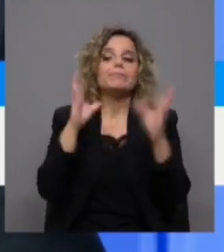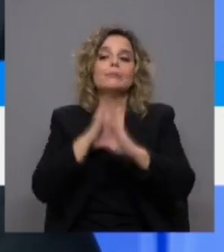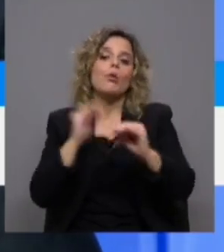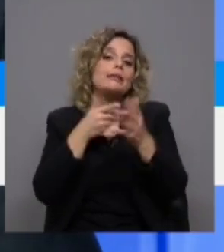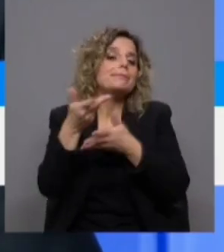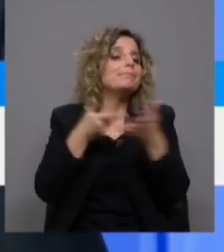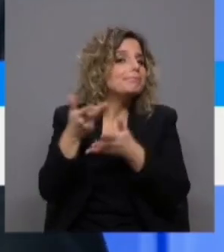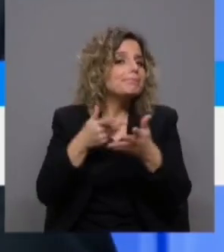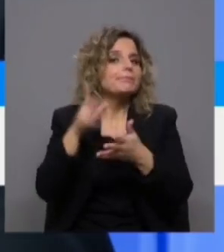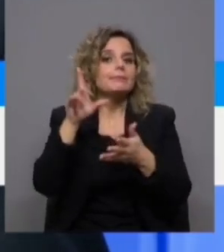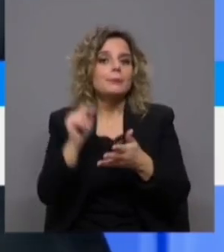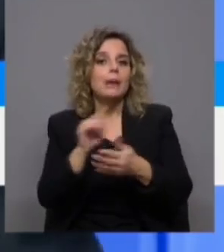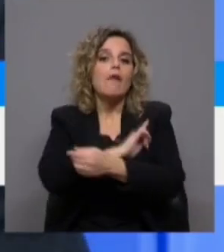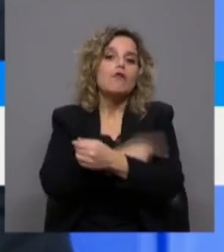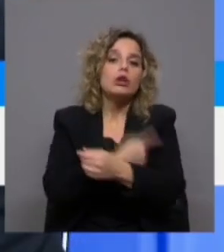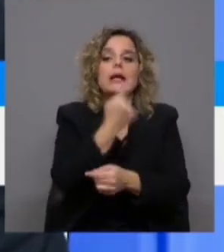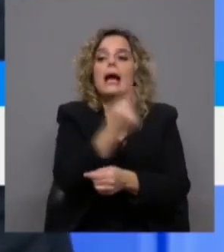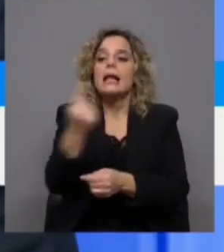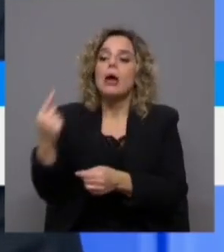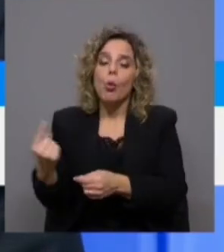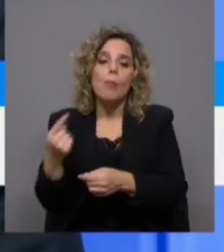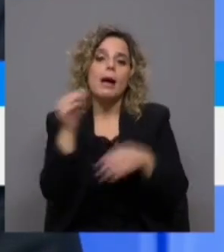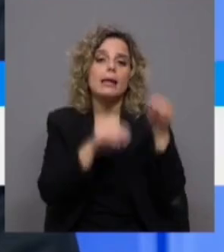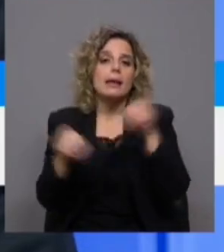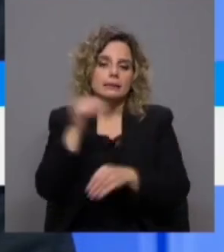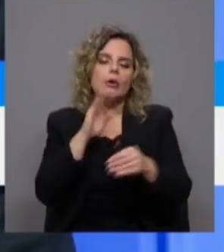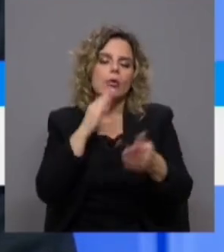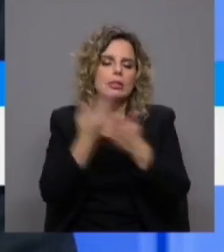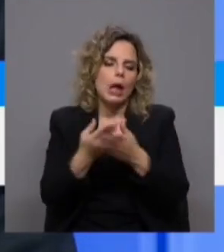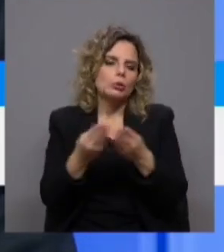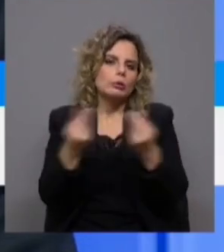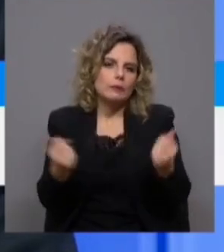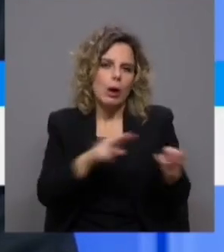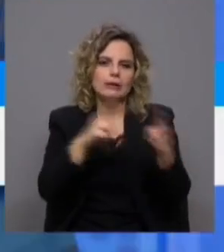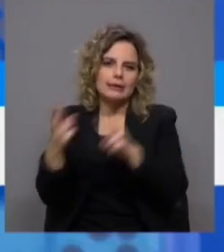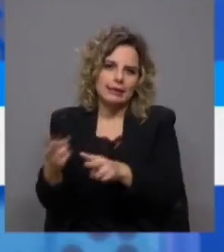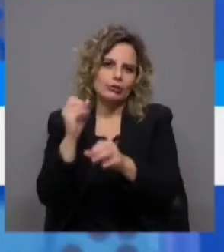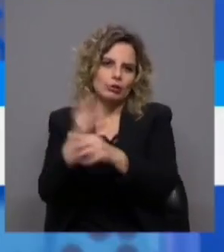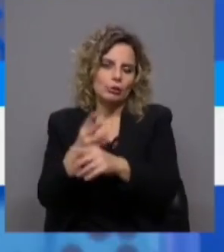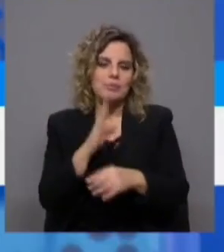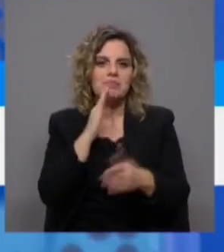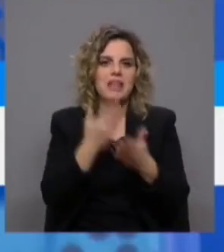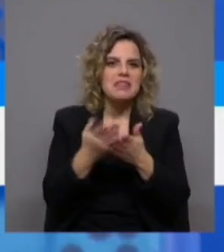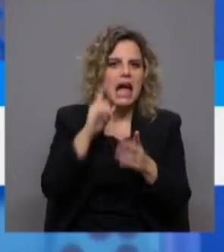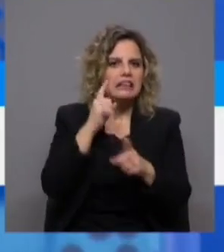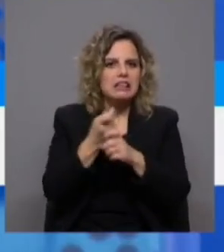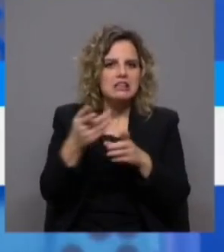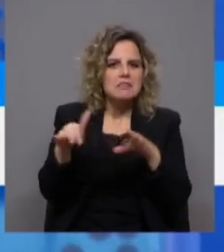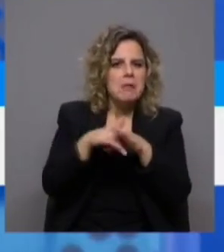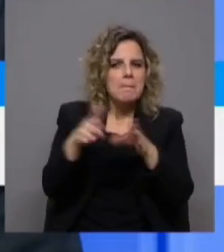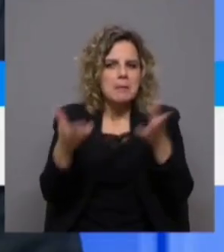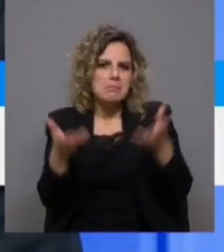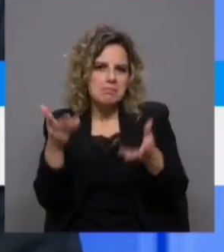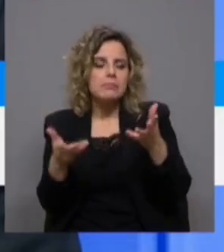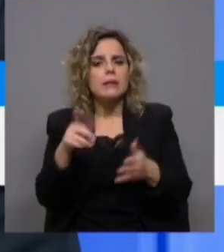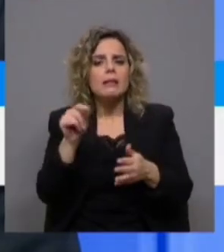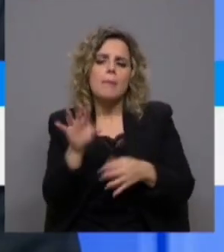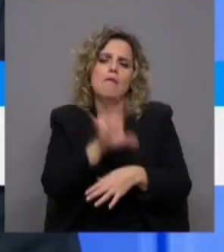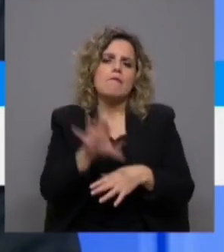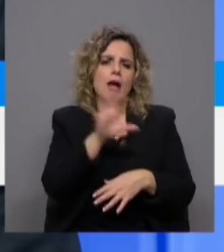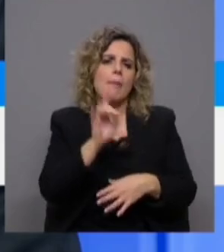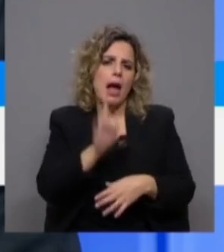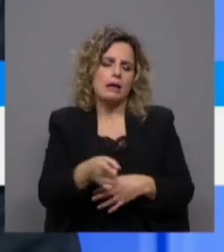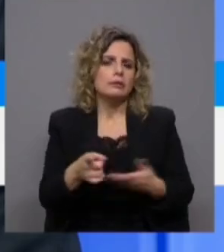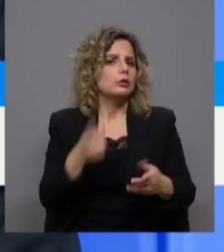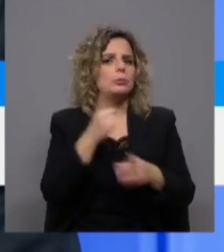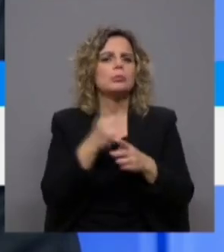de cada uma das forças é que resulta uma solução alternativa é a virar digitar o peso da exigência Central também o formato porque